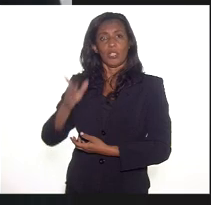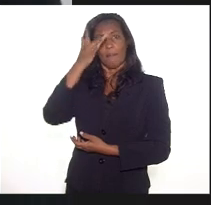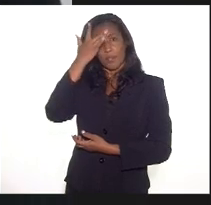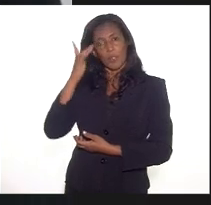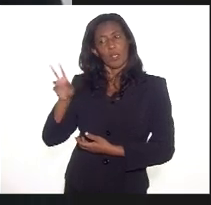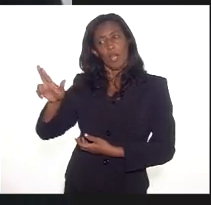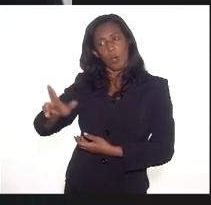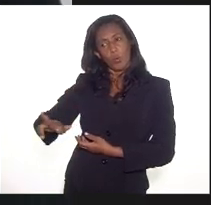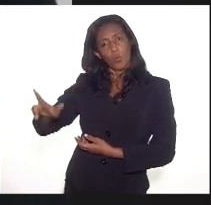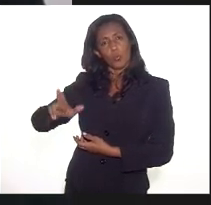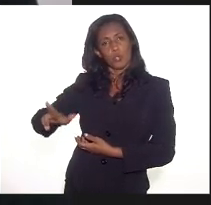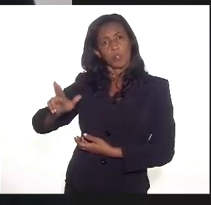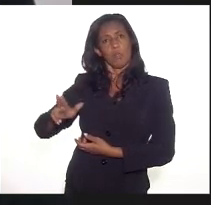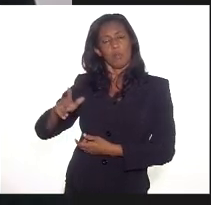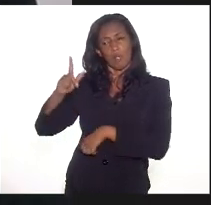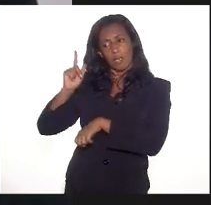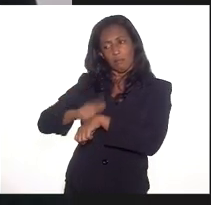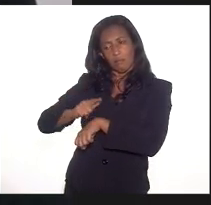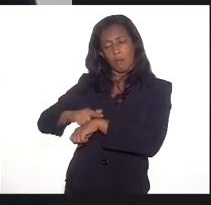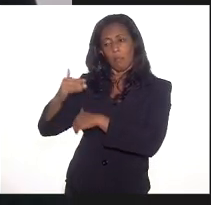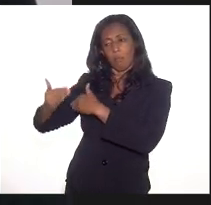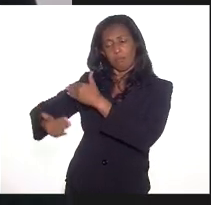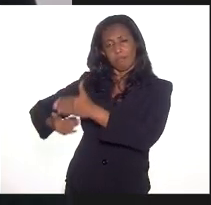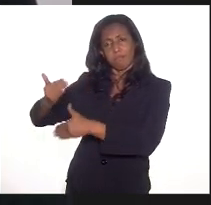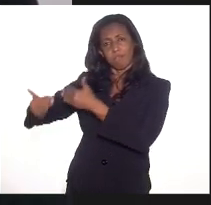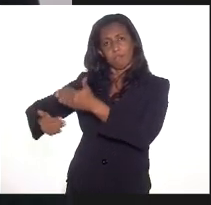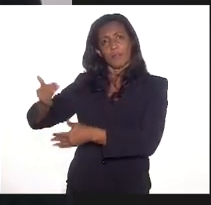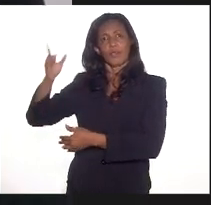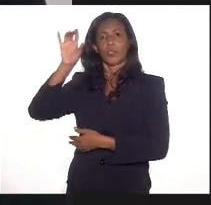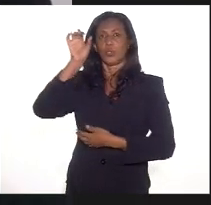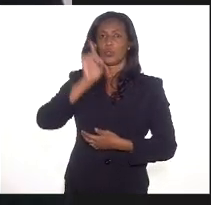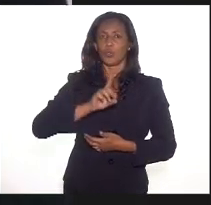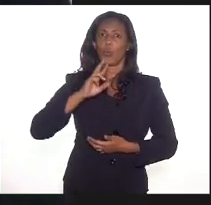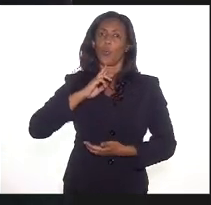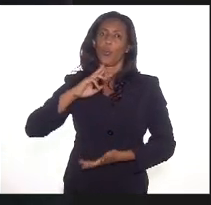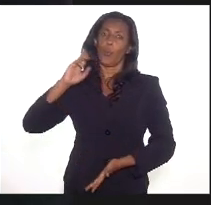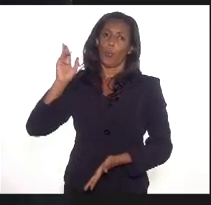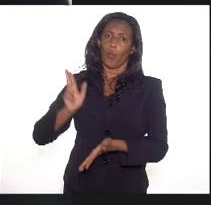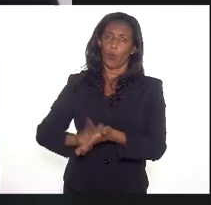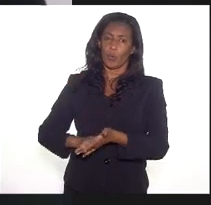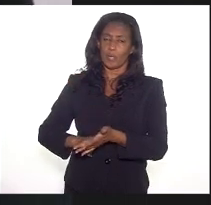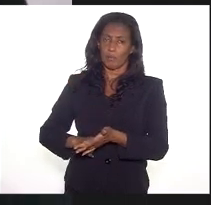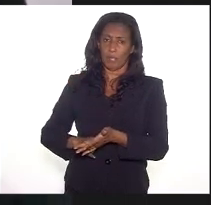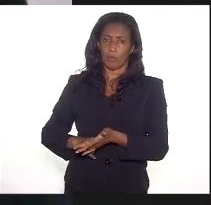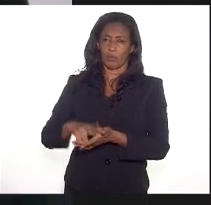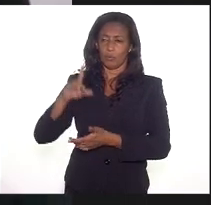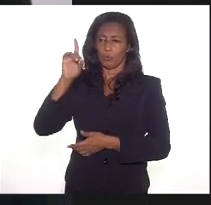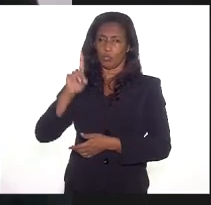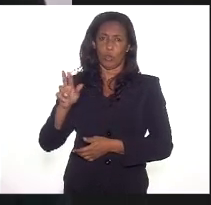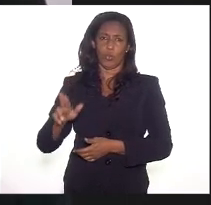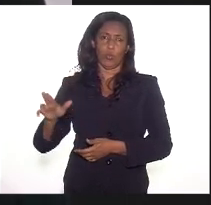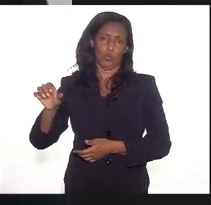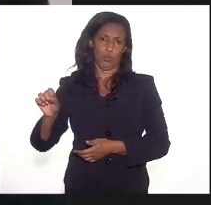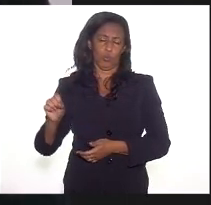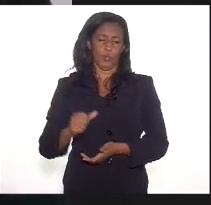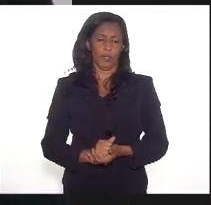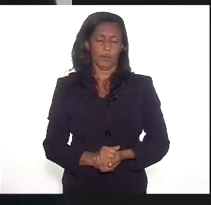usando naquele período que garante o direito, o reconhecimento do direito de uso.